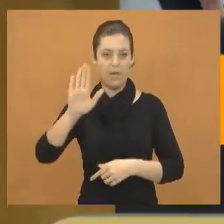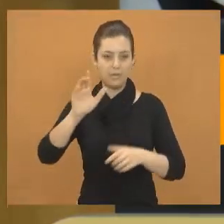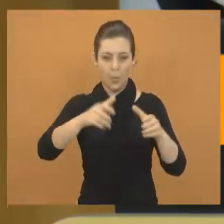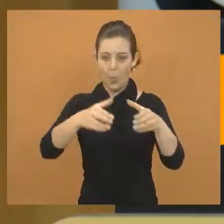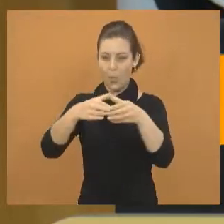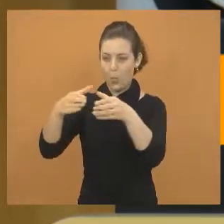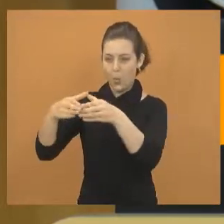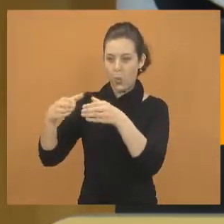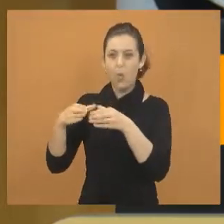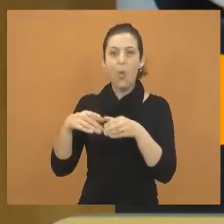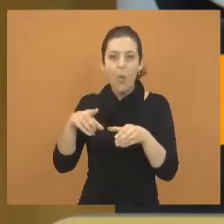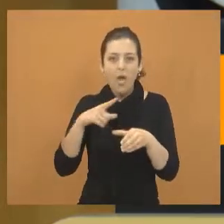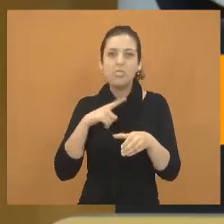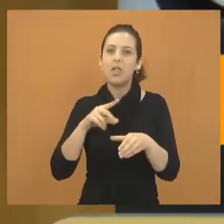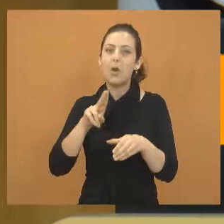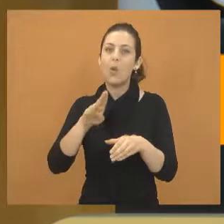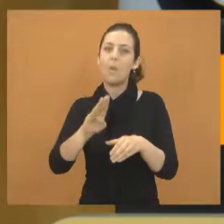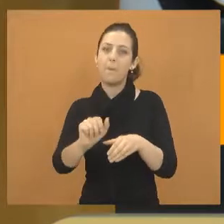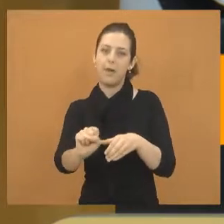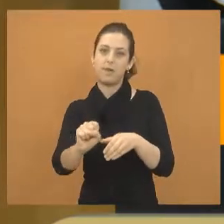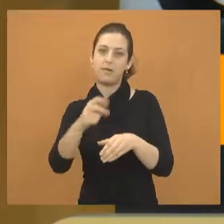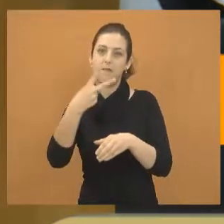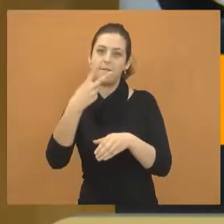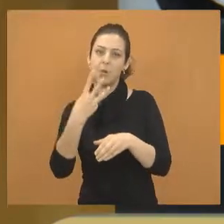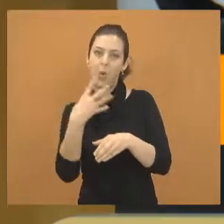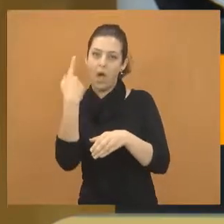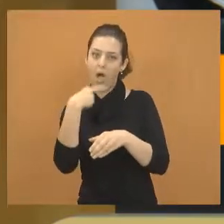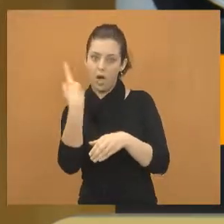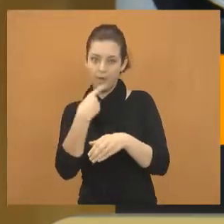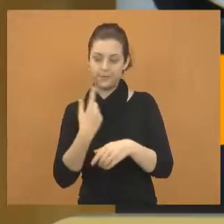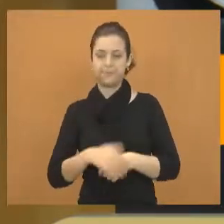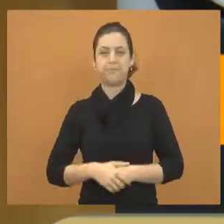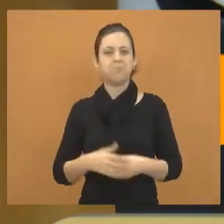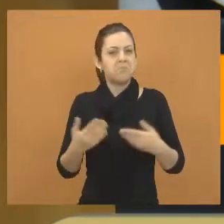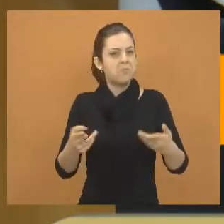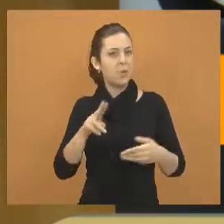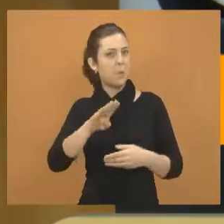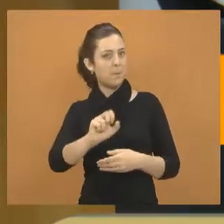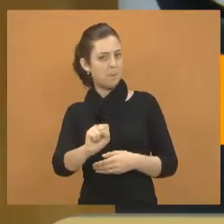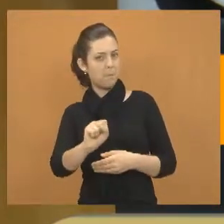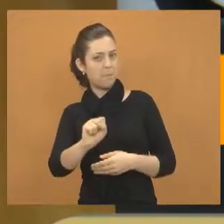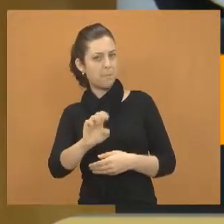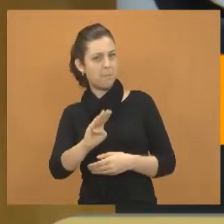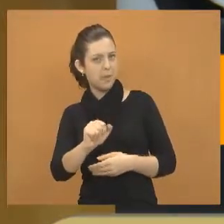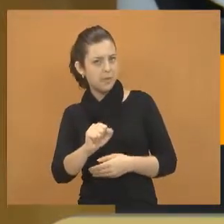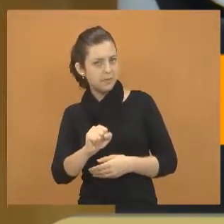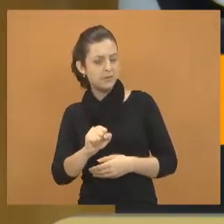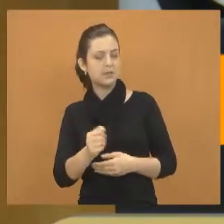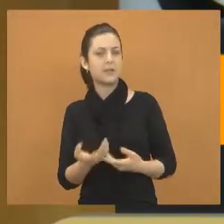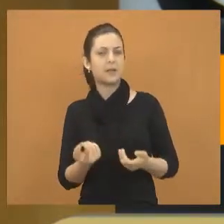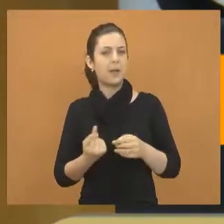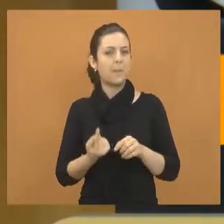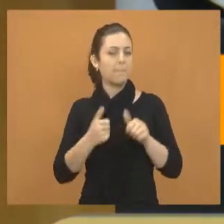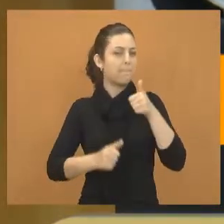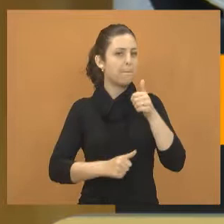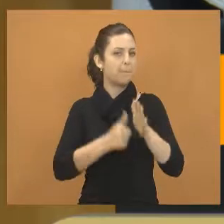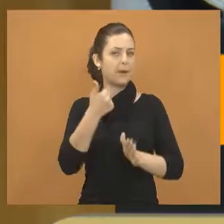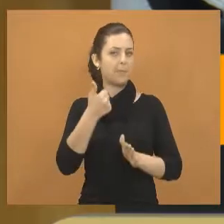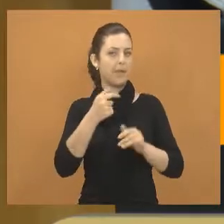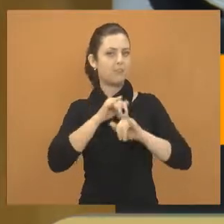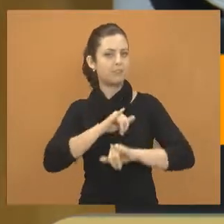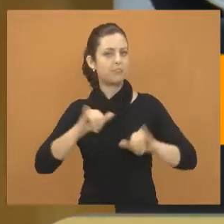que receberiam uma UBS 24 horas. E essas UBSs, eu quero aqui, antes de mais nada,